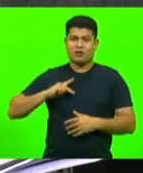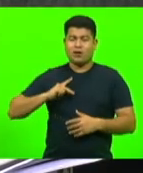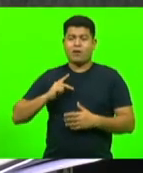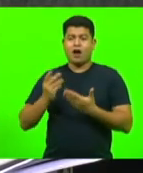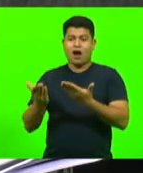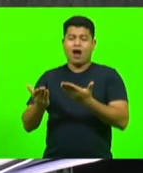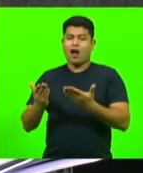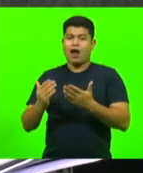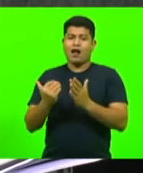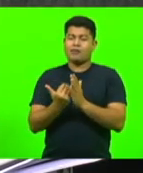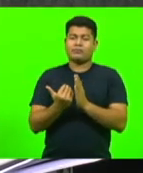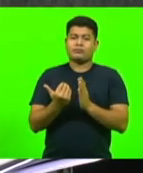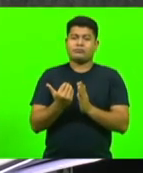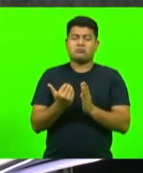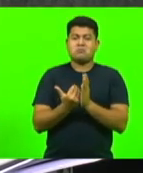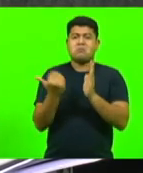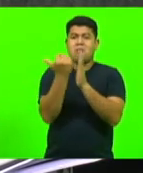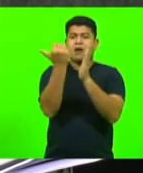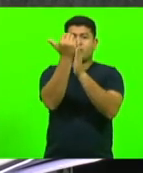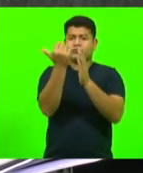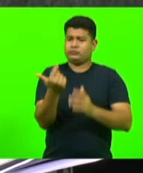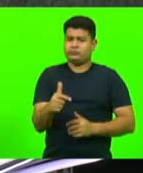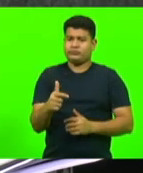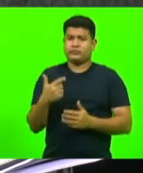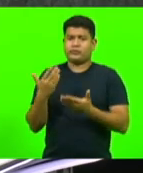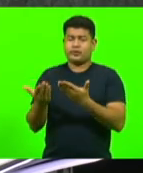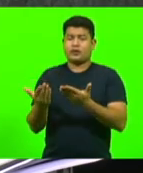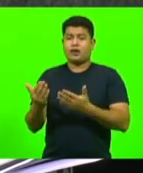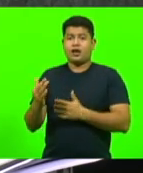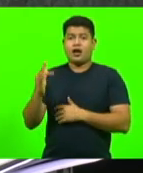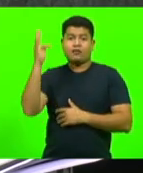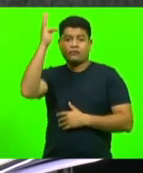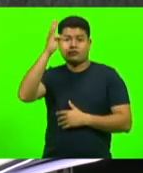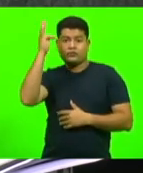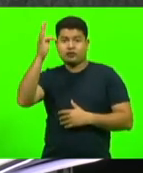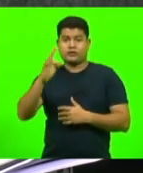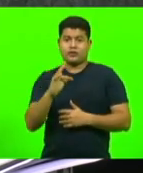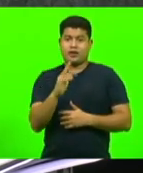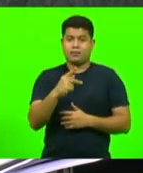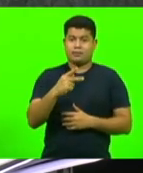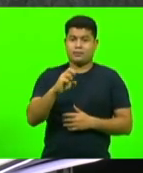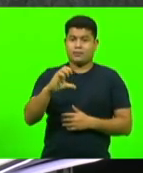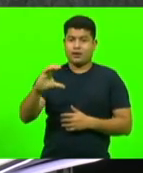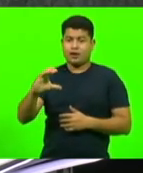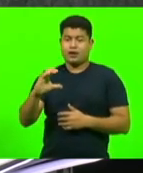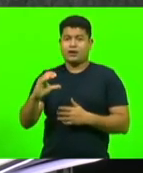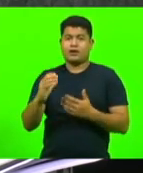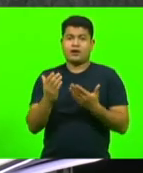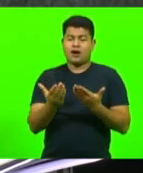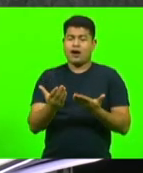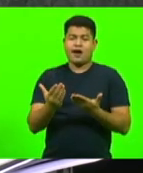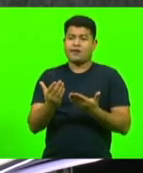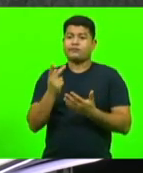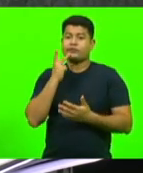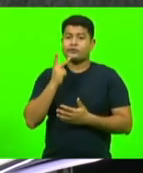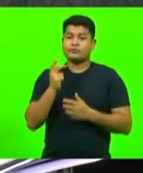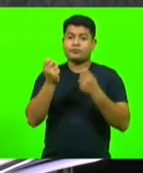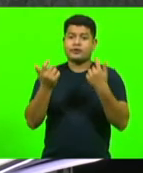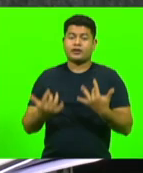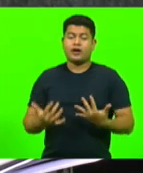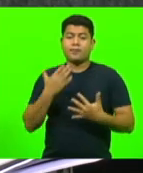EA filosofia da PEC torna o concurso público a exceção como é que ficam os regimes previdenciários